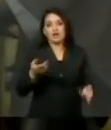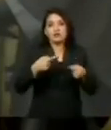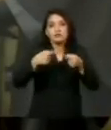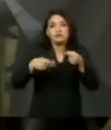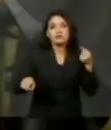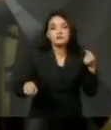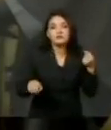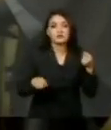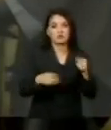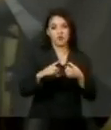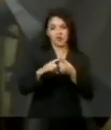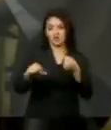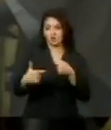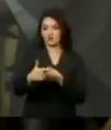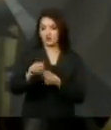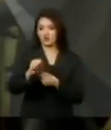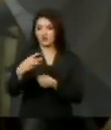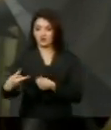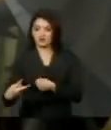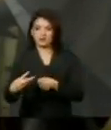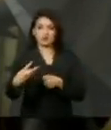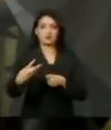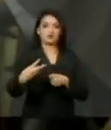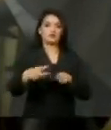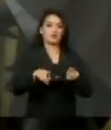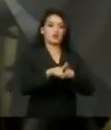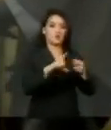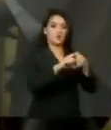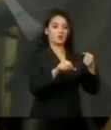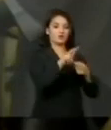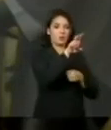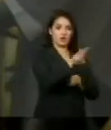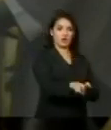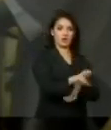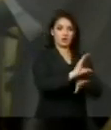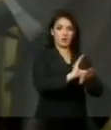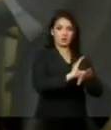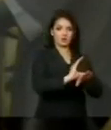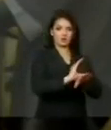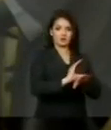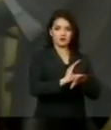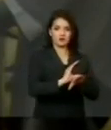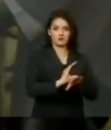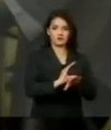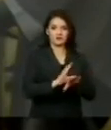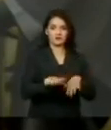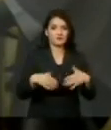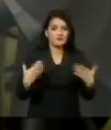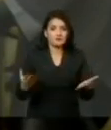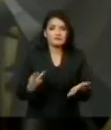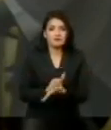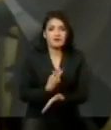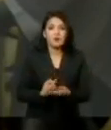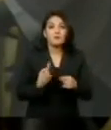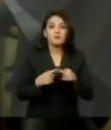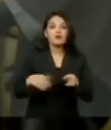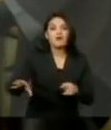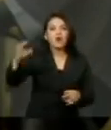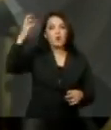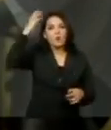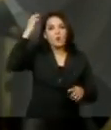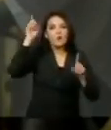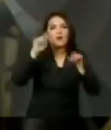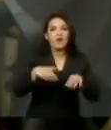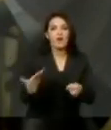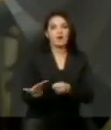entre o artigo 283 do código processo penal eo artigo 5º em seus 50 e 57 não faz o menor sentido porque a culpabilidade é o fundamento em